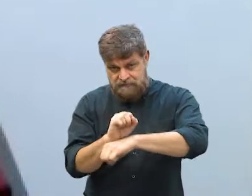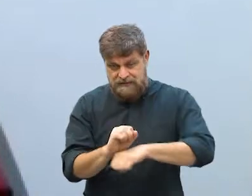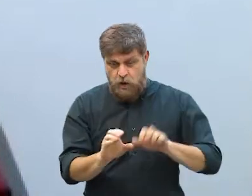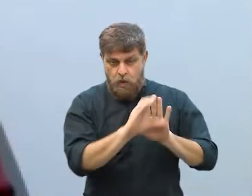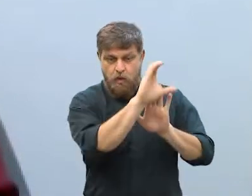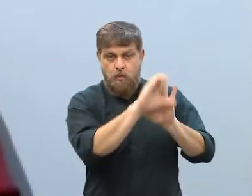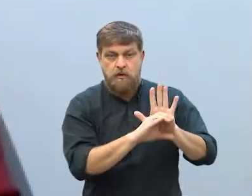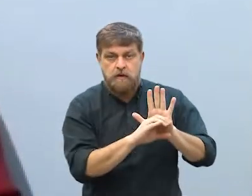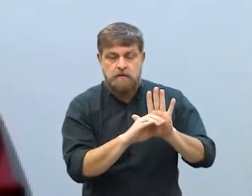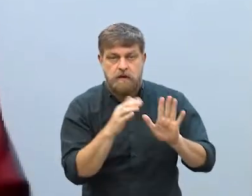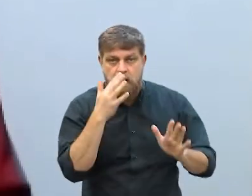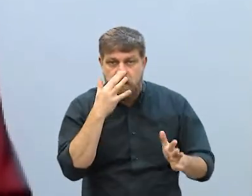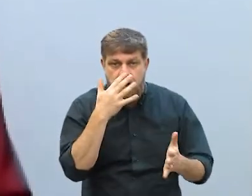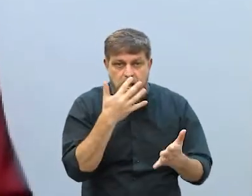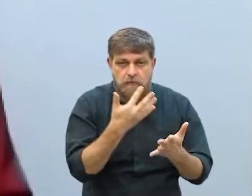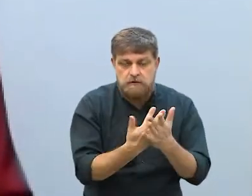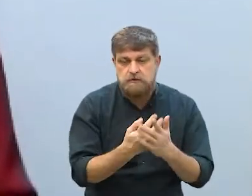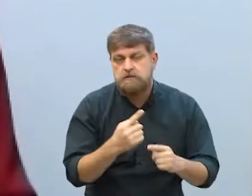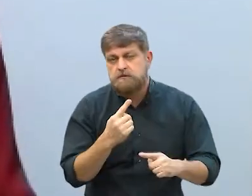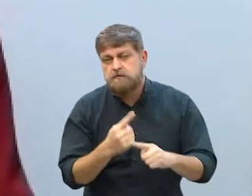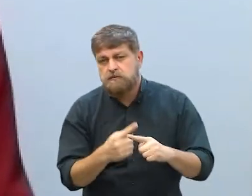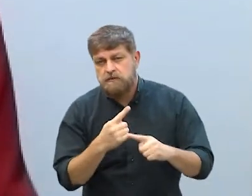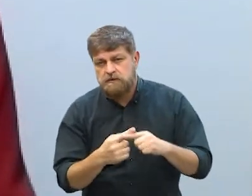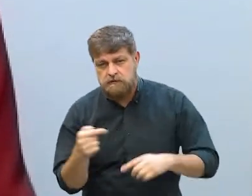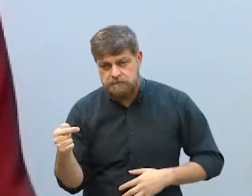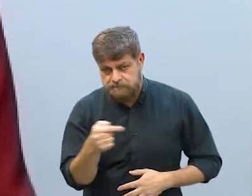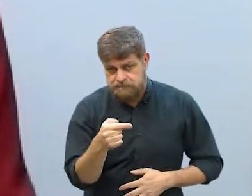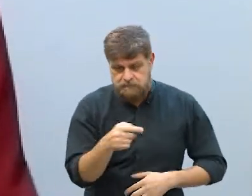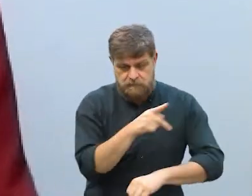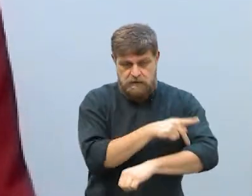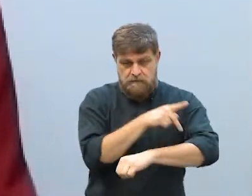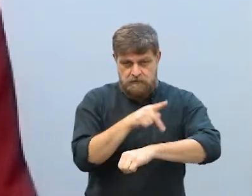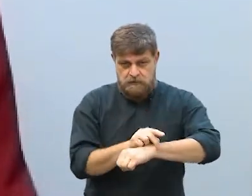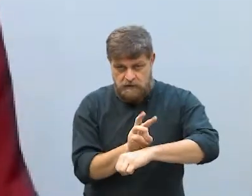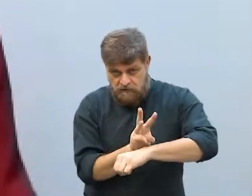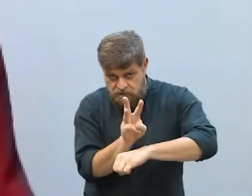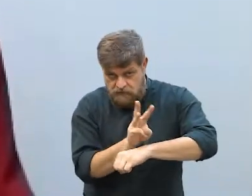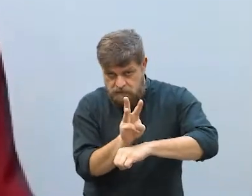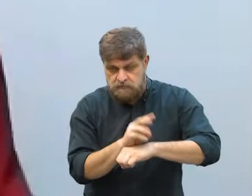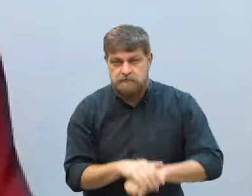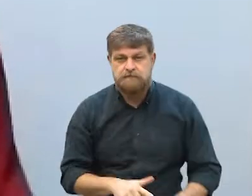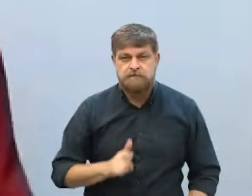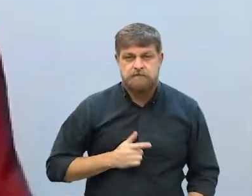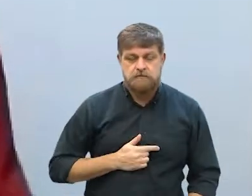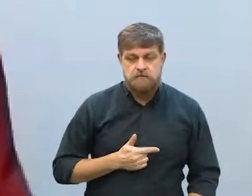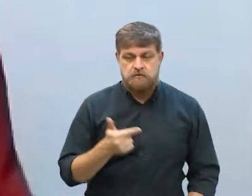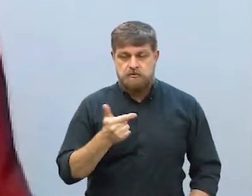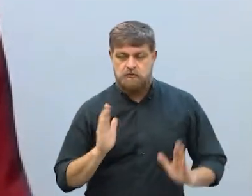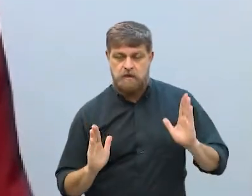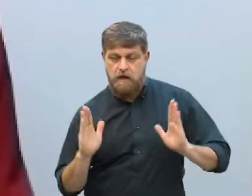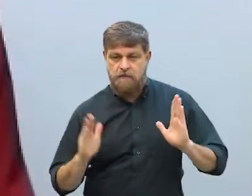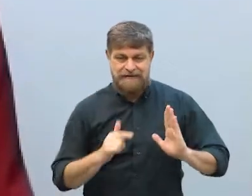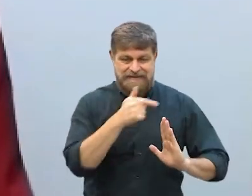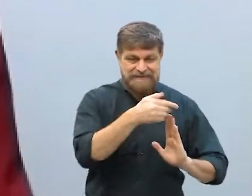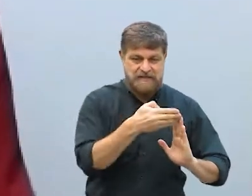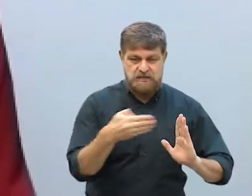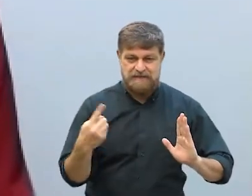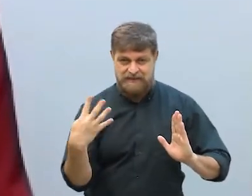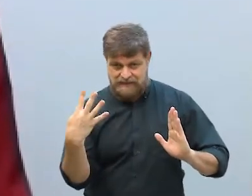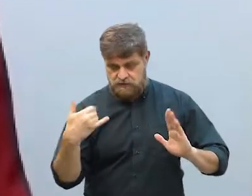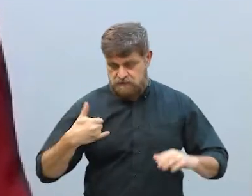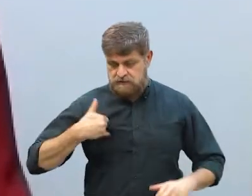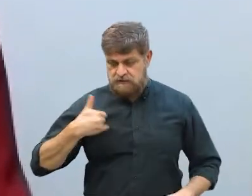muito impressionante, porque a pedagogia Waldorf, no segundo setênio, eles vão trabalhar, além